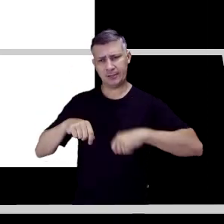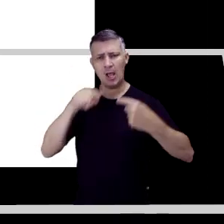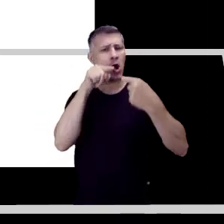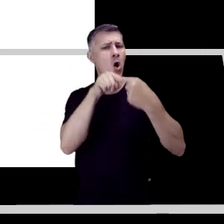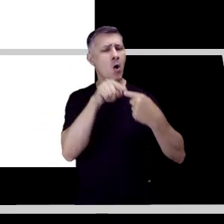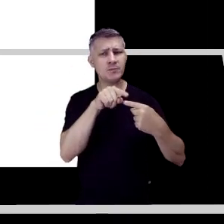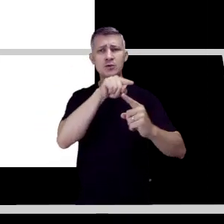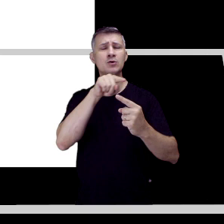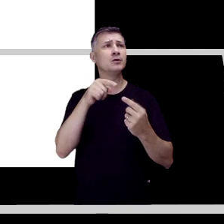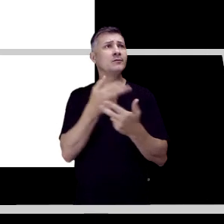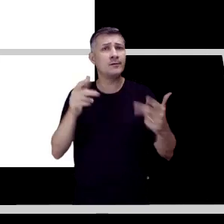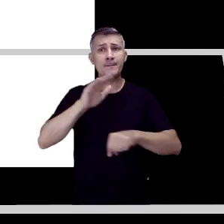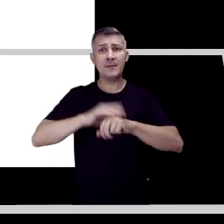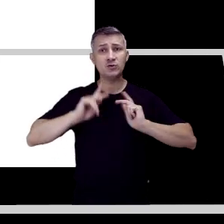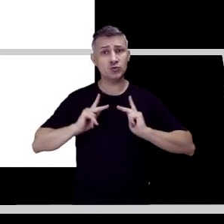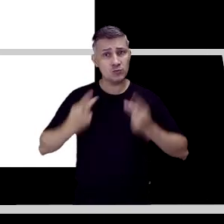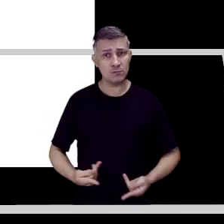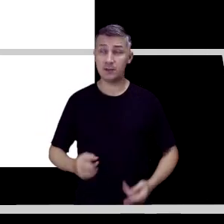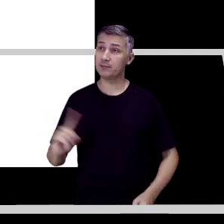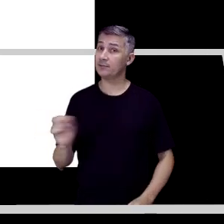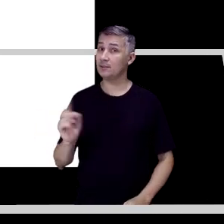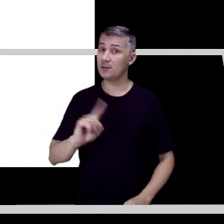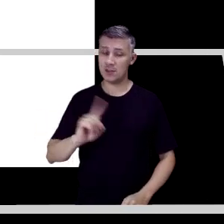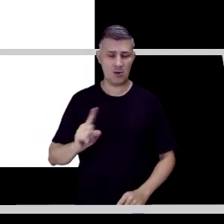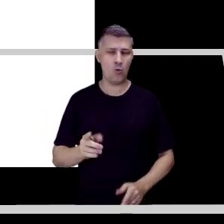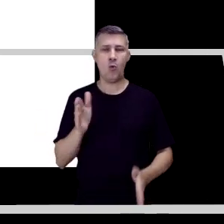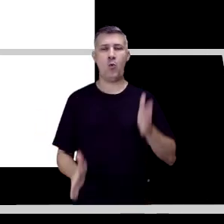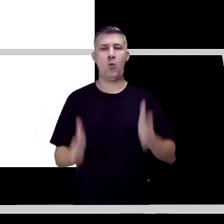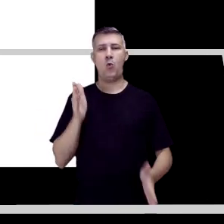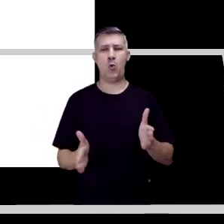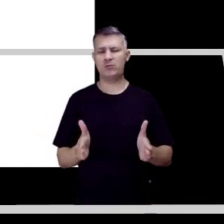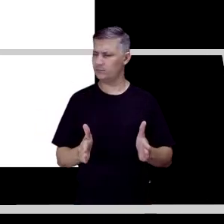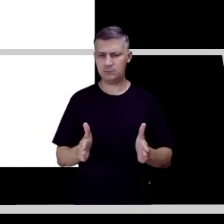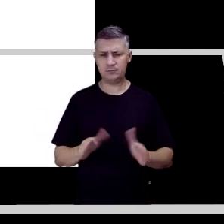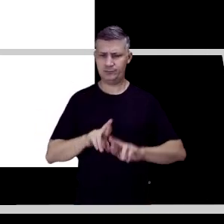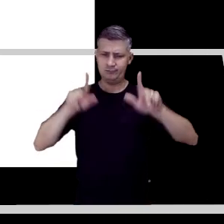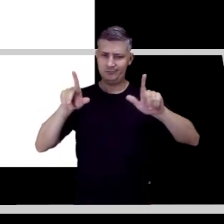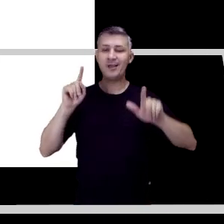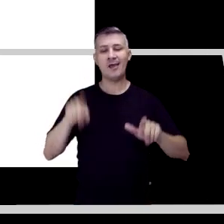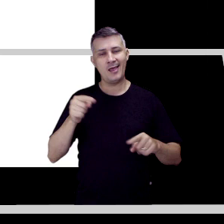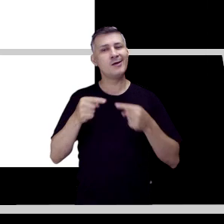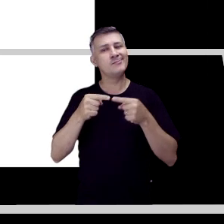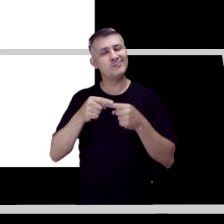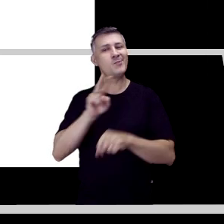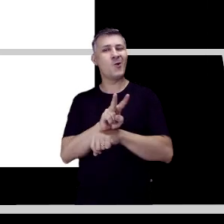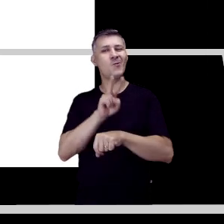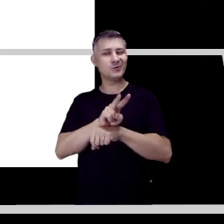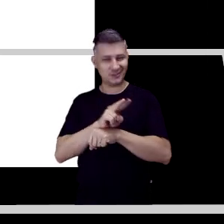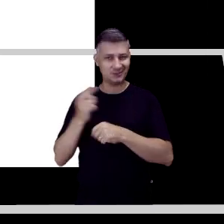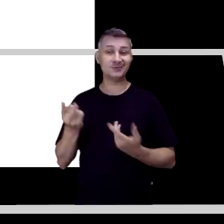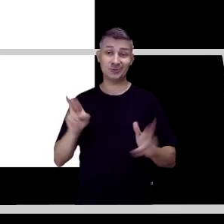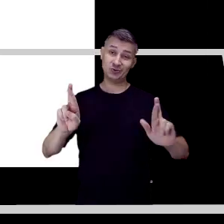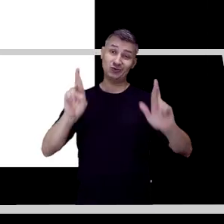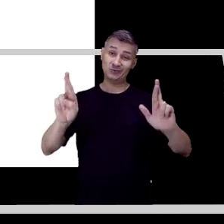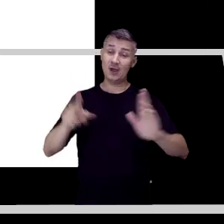assim a um objetivo mais humano e não robótico, não? Então, assim, a nossa pretensão